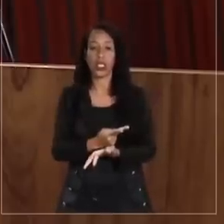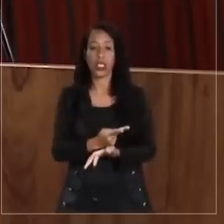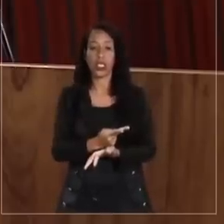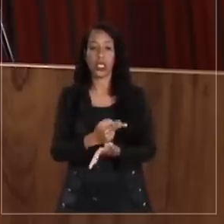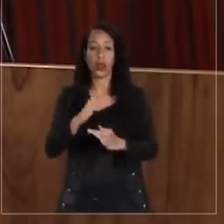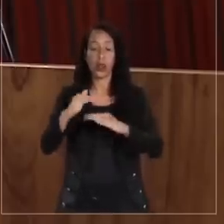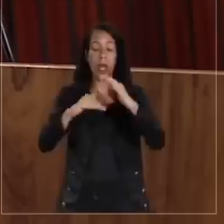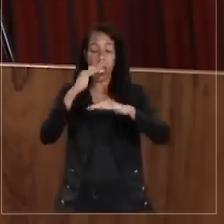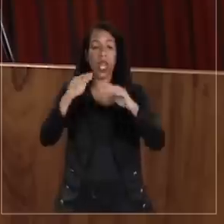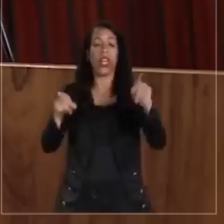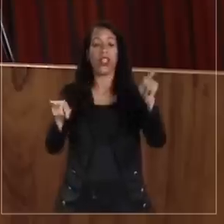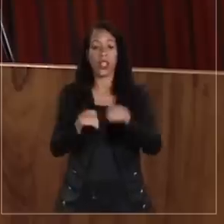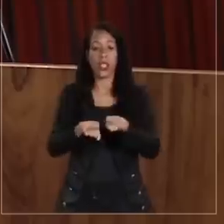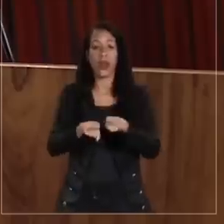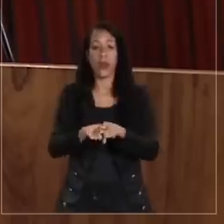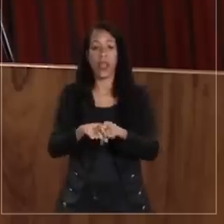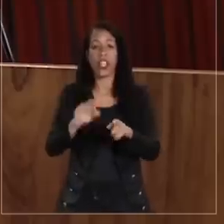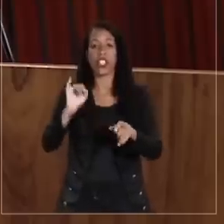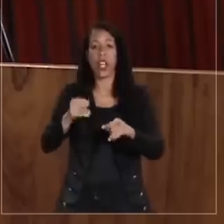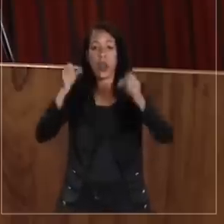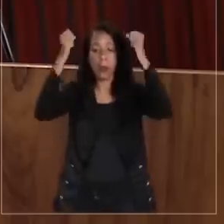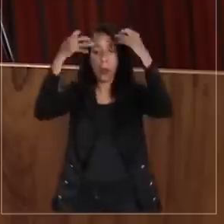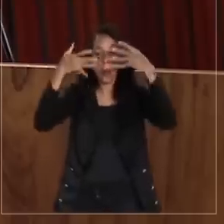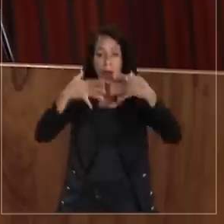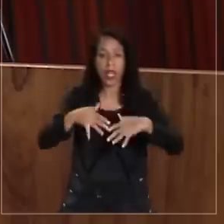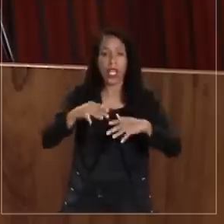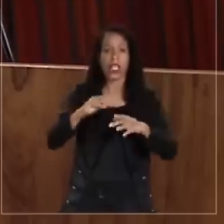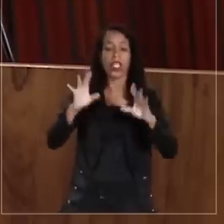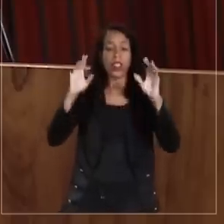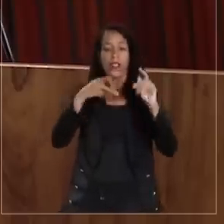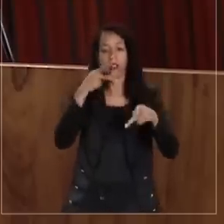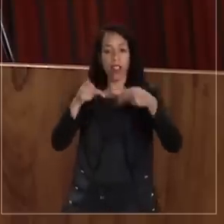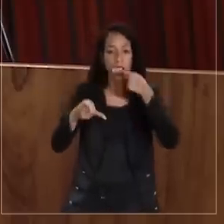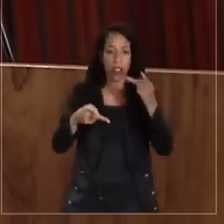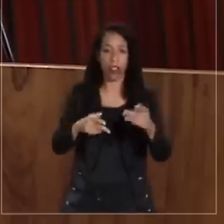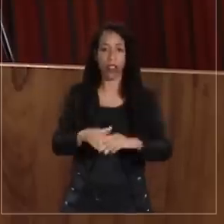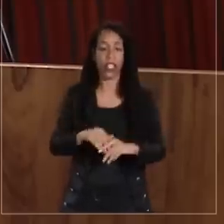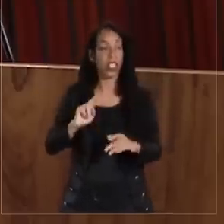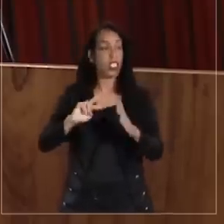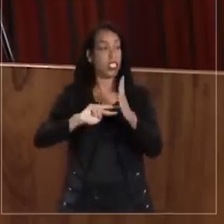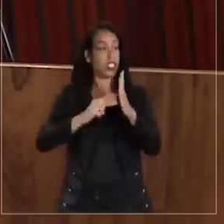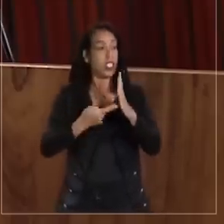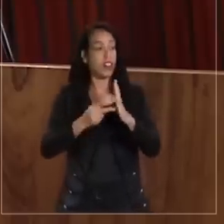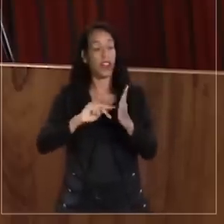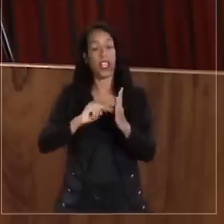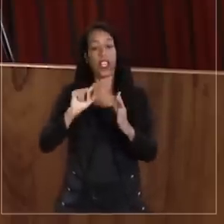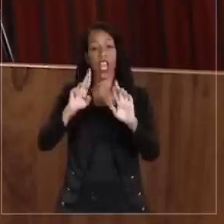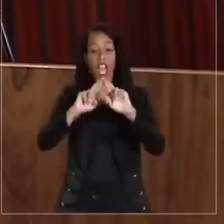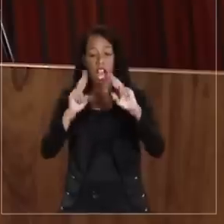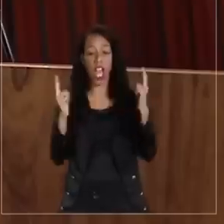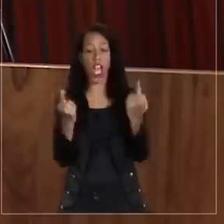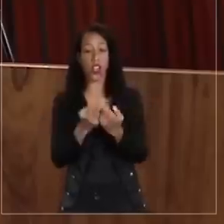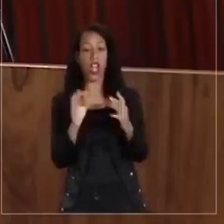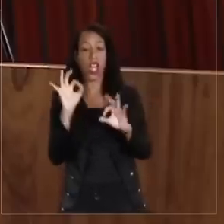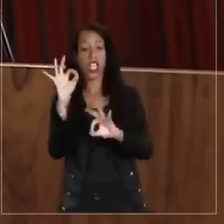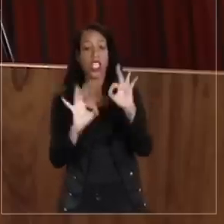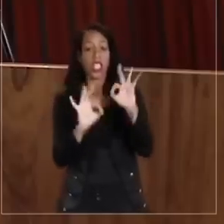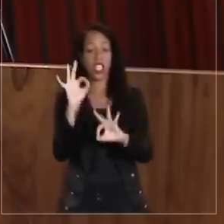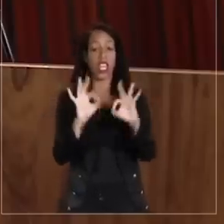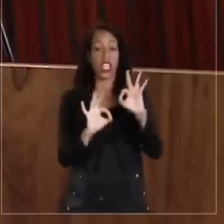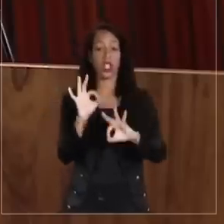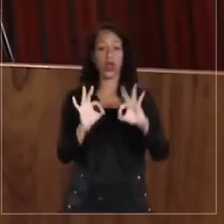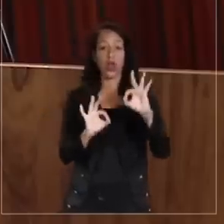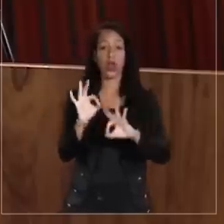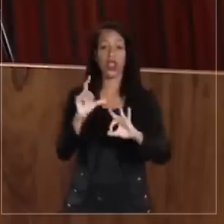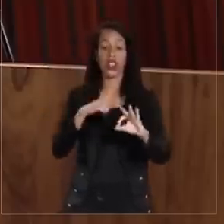no precedente que também foi muito citado sobre propaganda eleitoral, a significar que a reunião tratou e teve